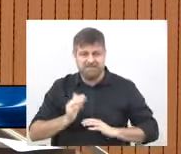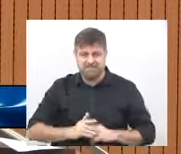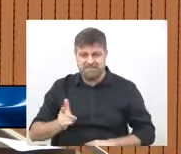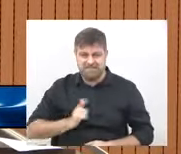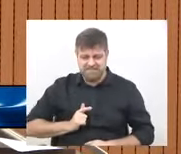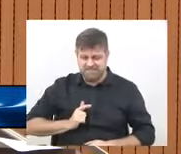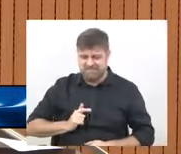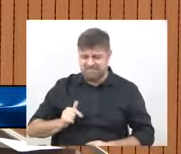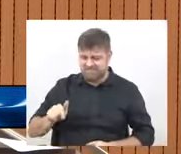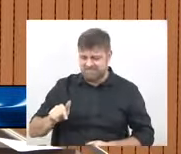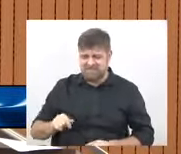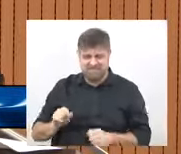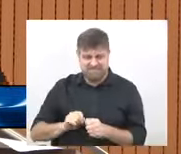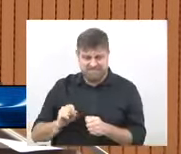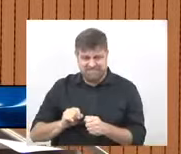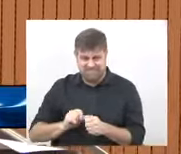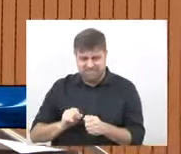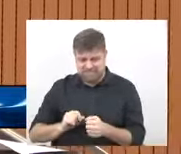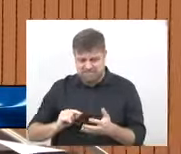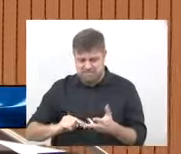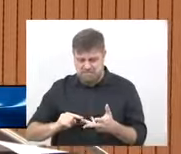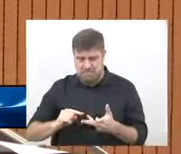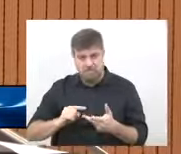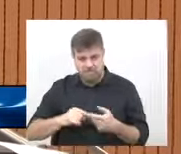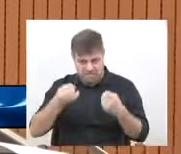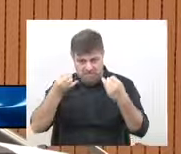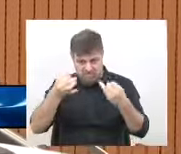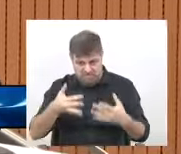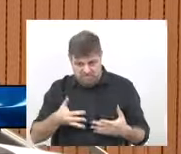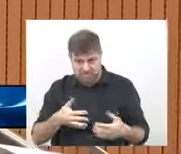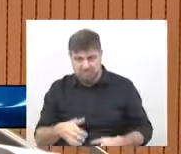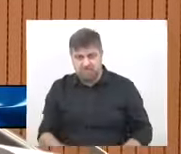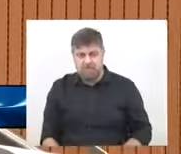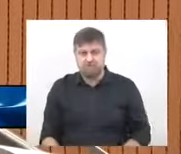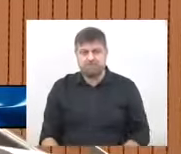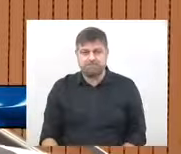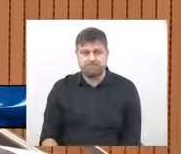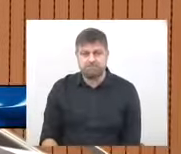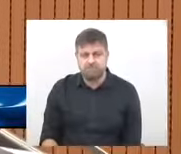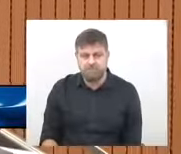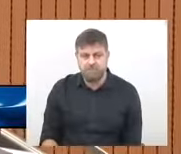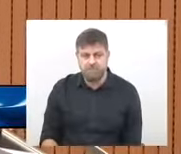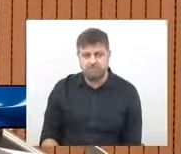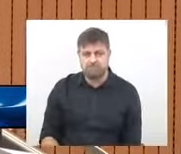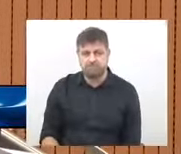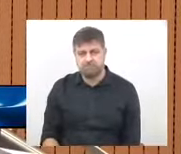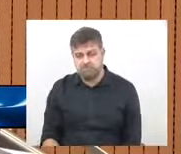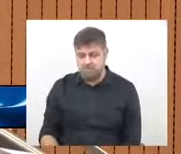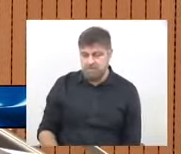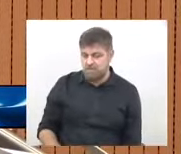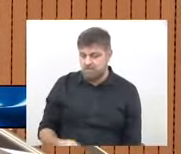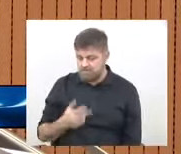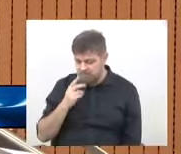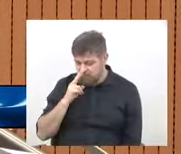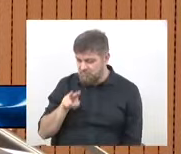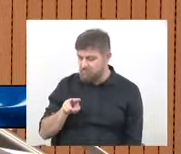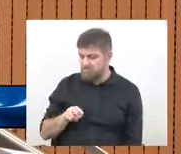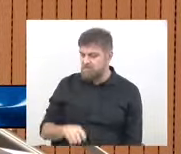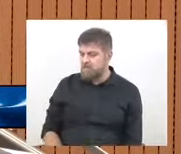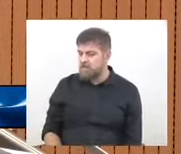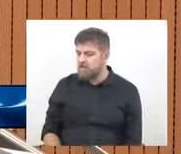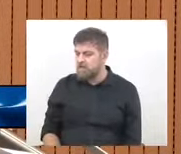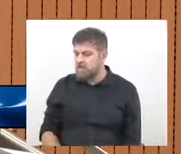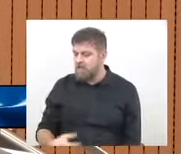estas ações que eu acabei de citar, até mesmo por padrão de estética para algumas raças,